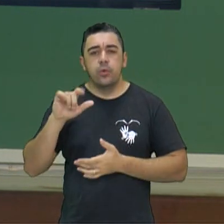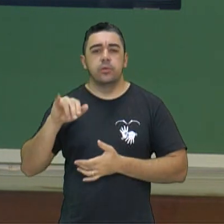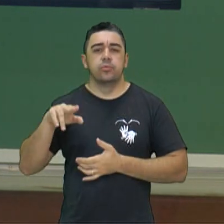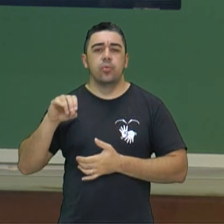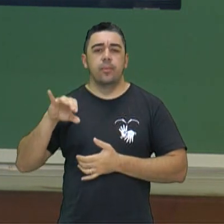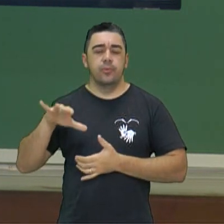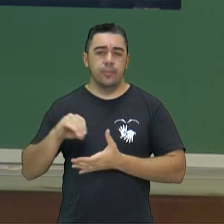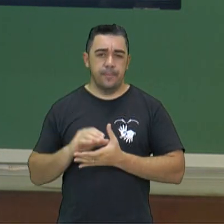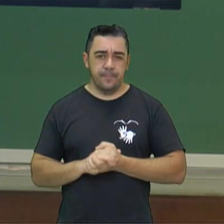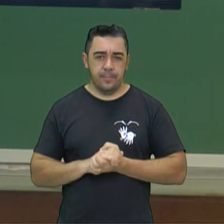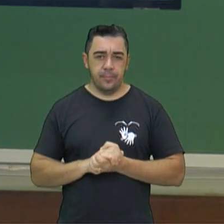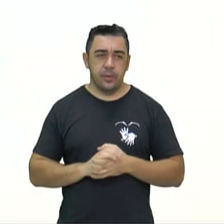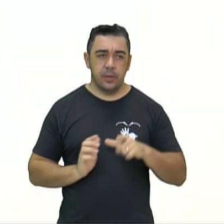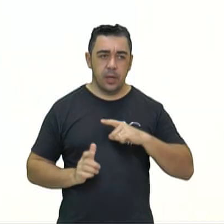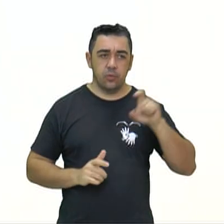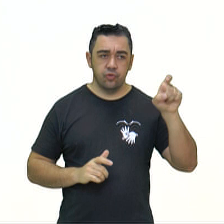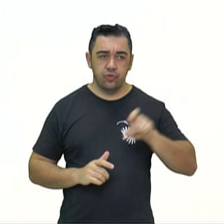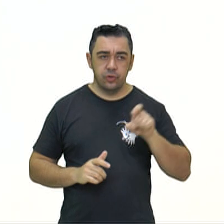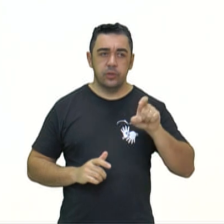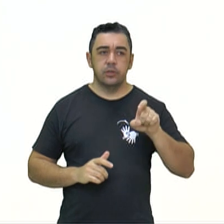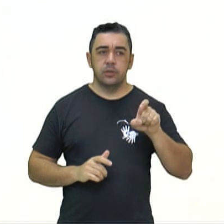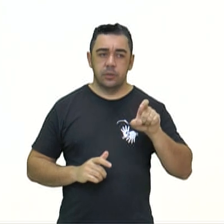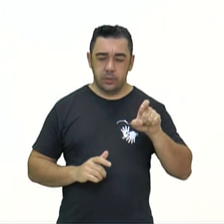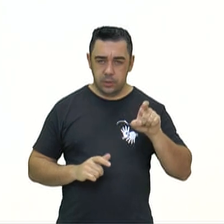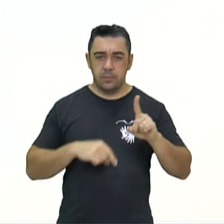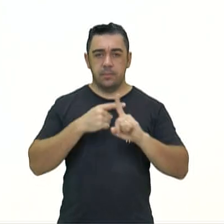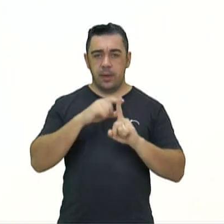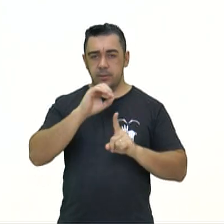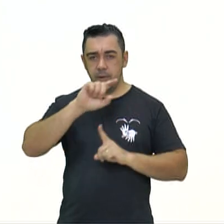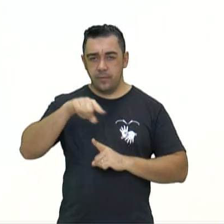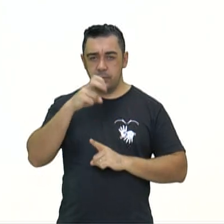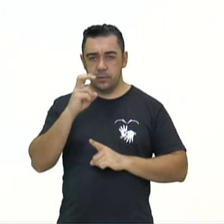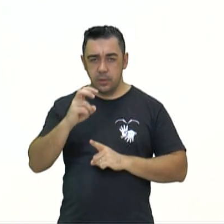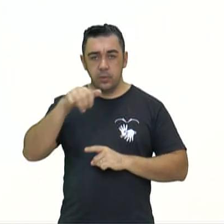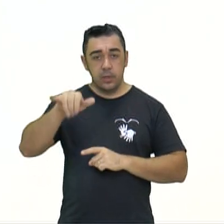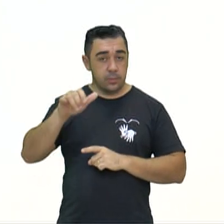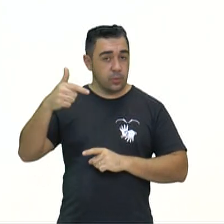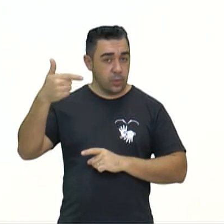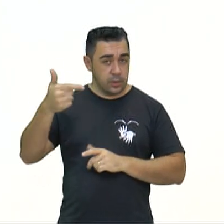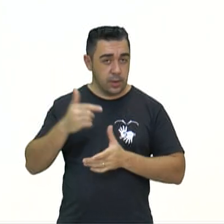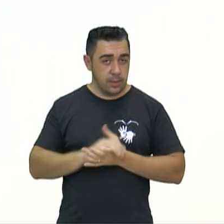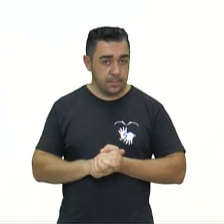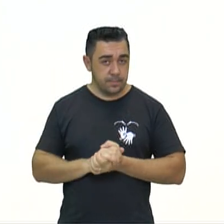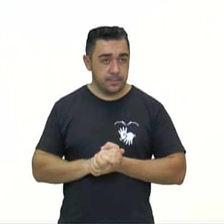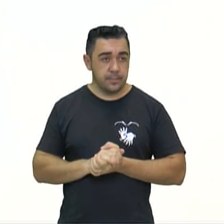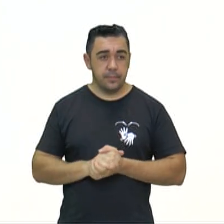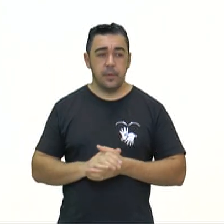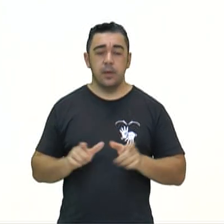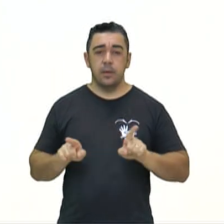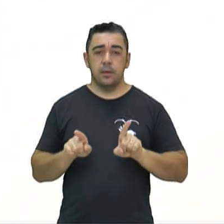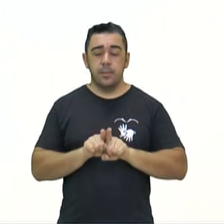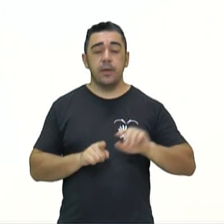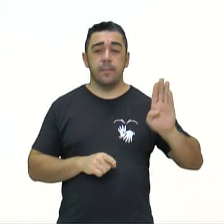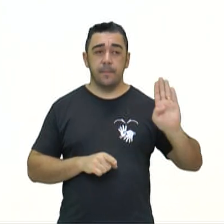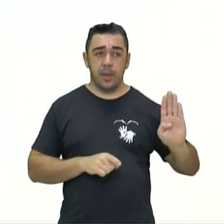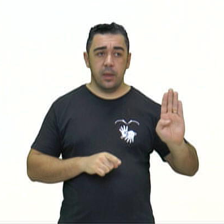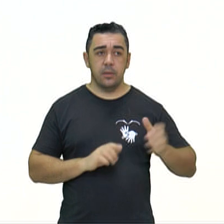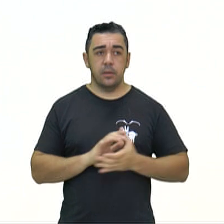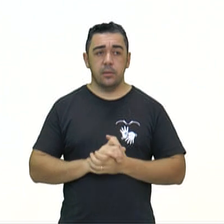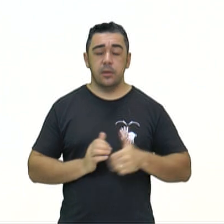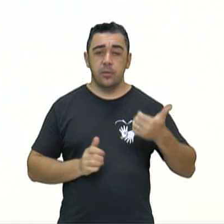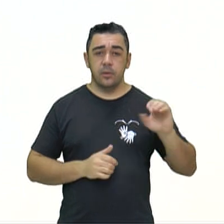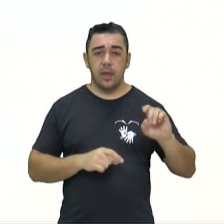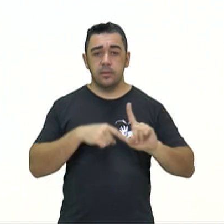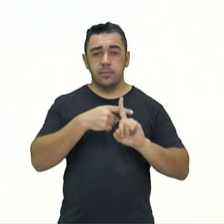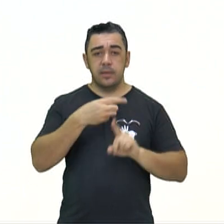polinômio. Eu tenho x mais 0,5y ao quadrado na letra A, e na letra B eu